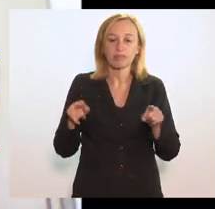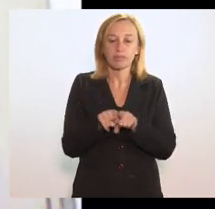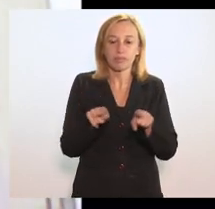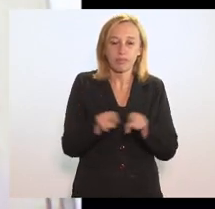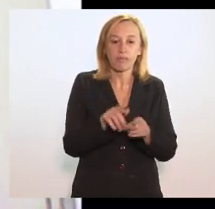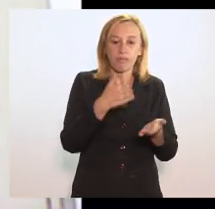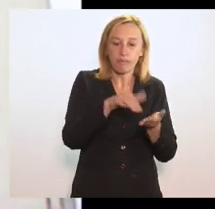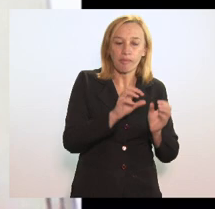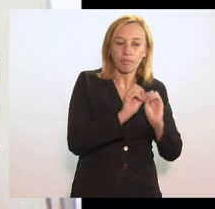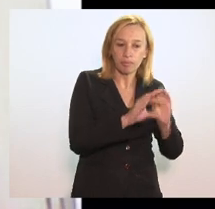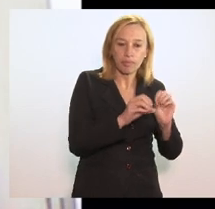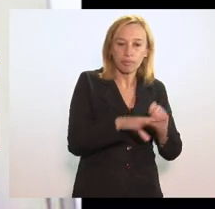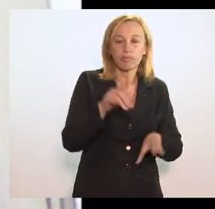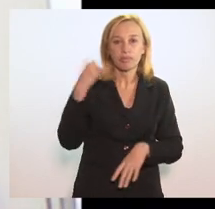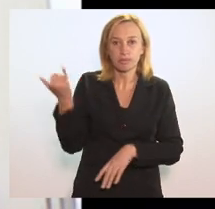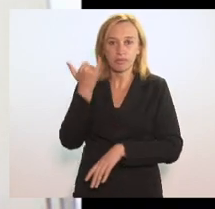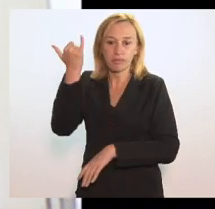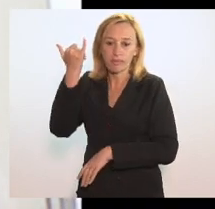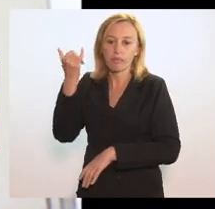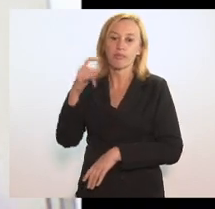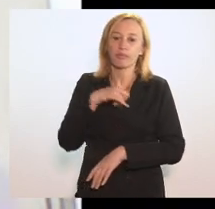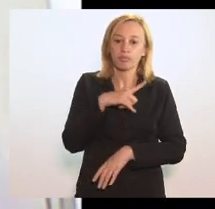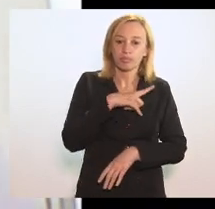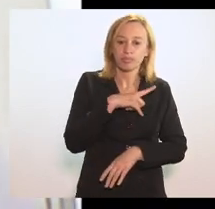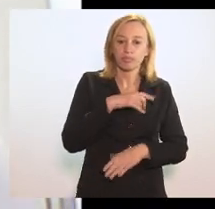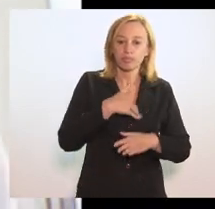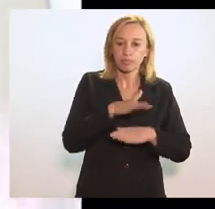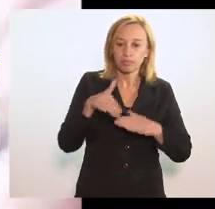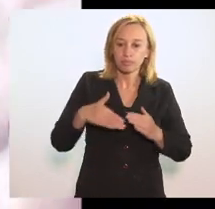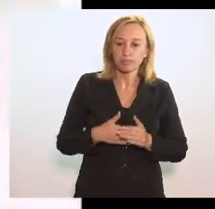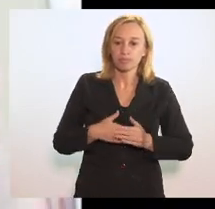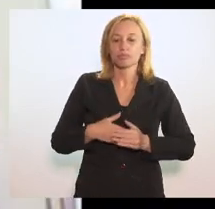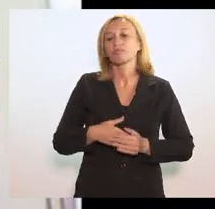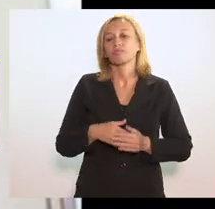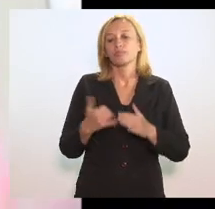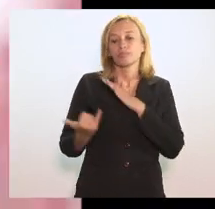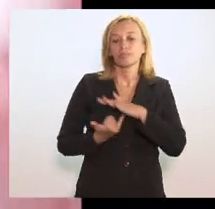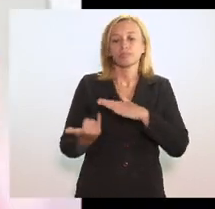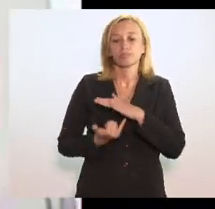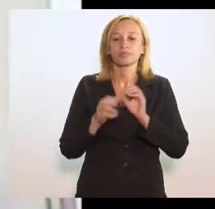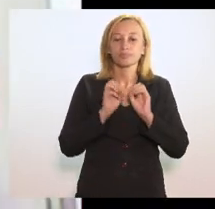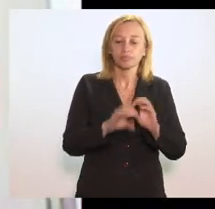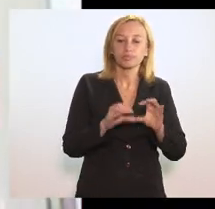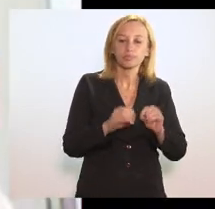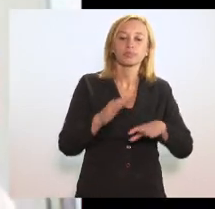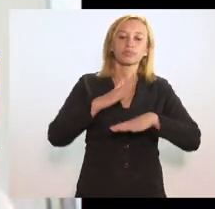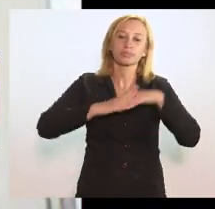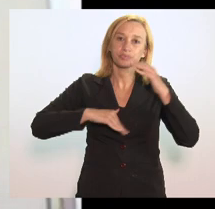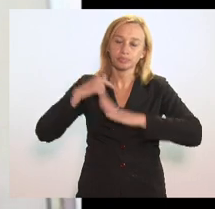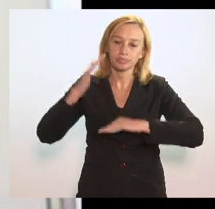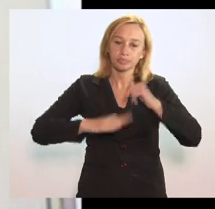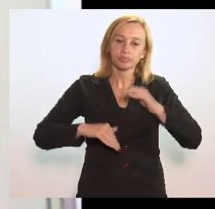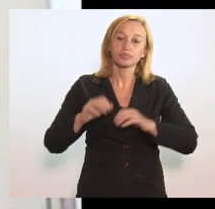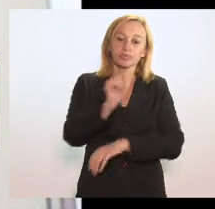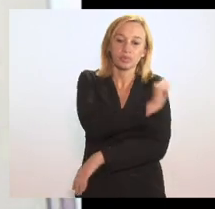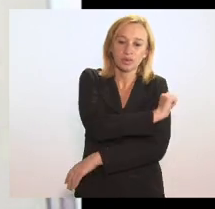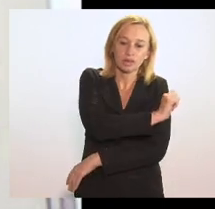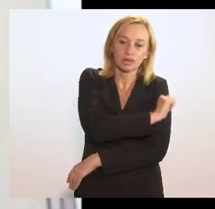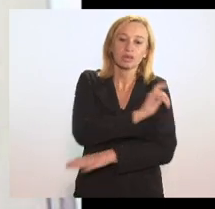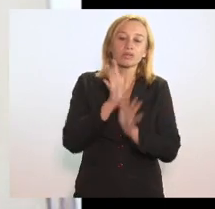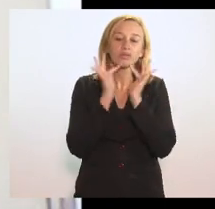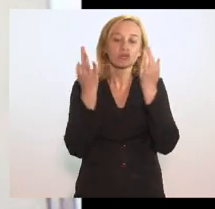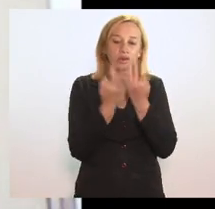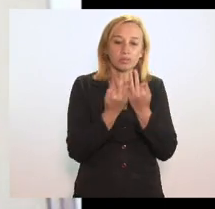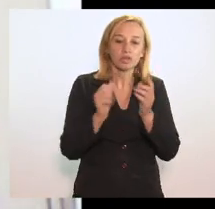Educação. É muito importante que tenhamos todos, instituições de ensino, profissionais, estudantes,